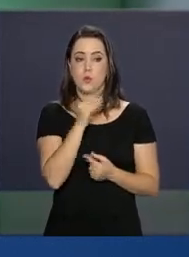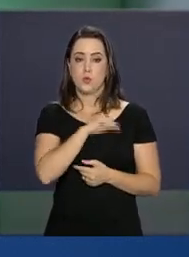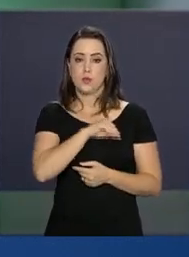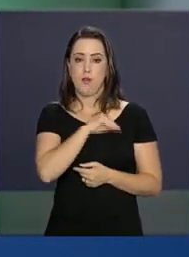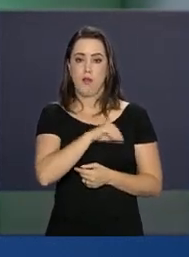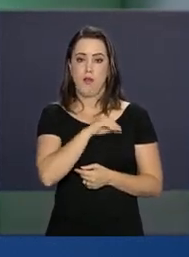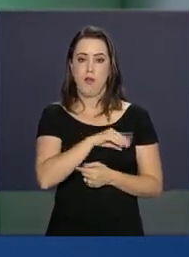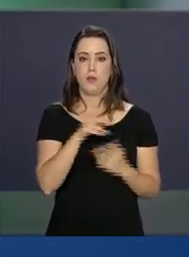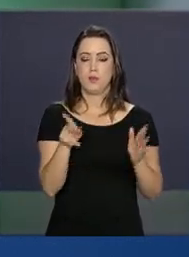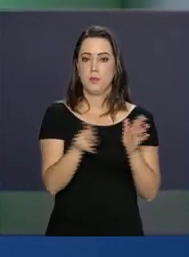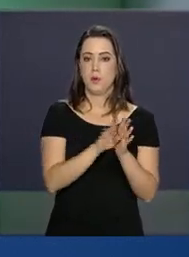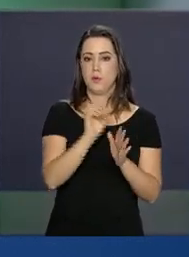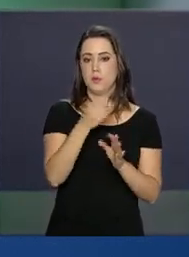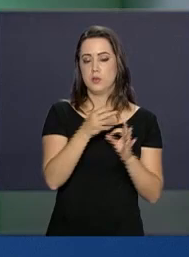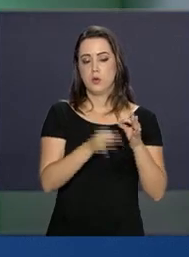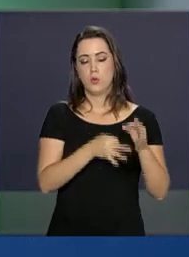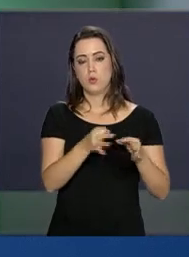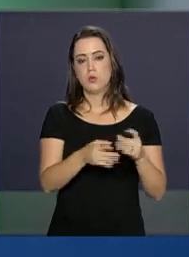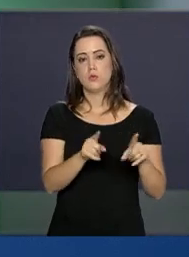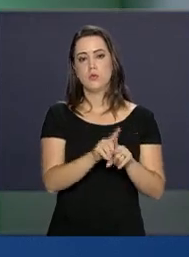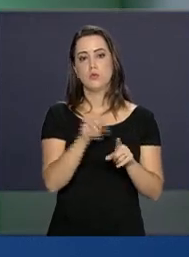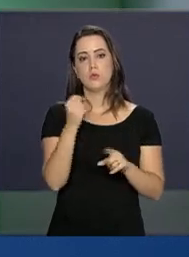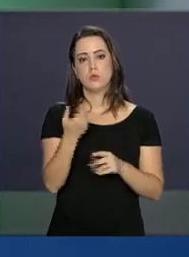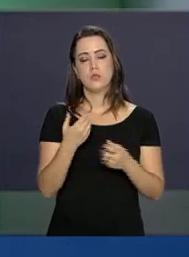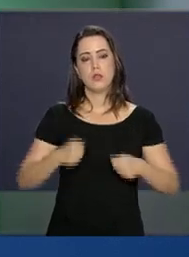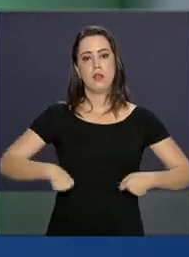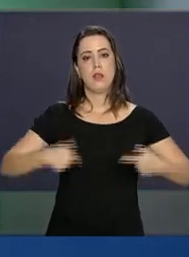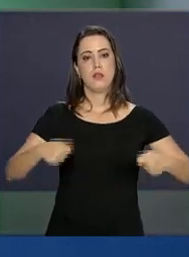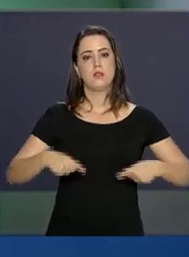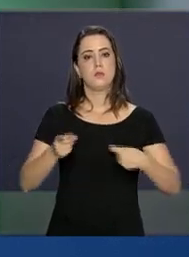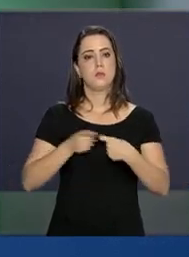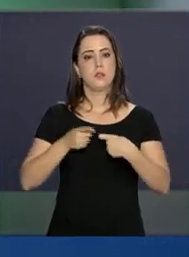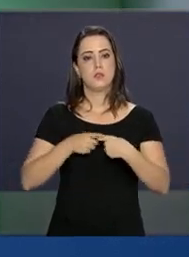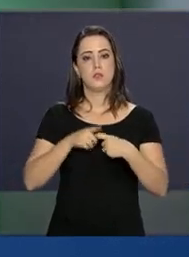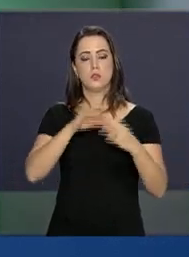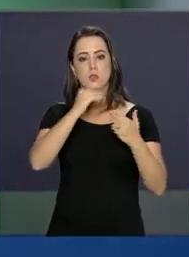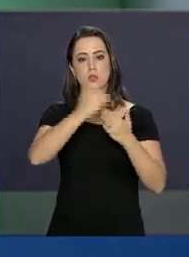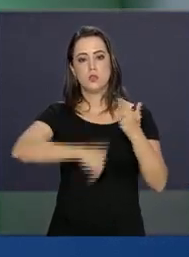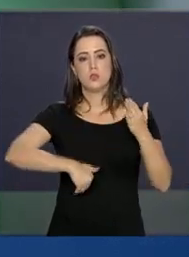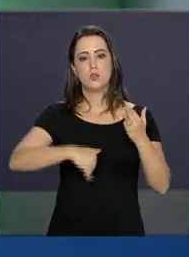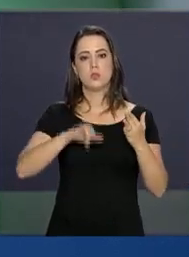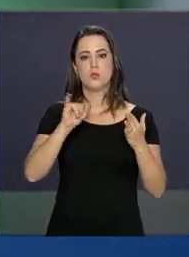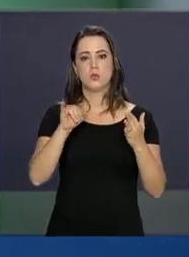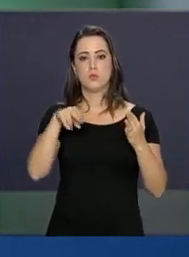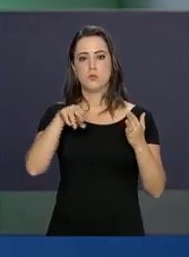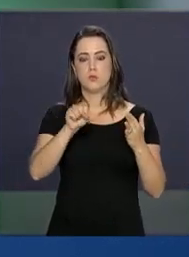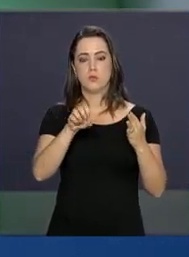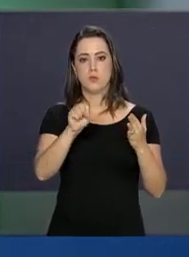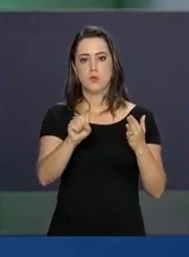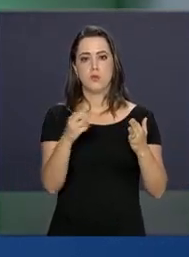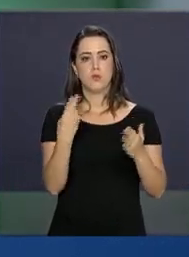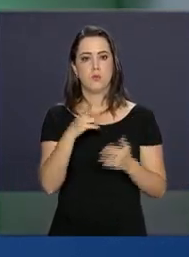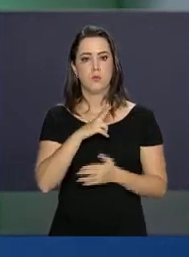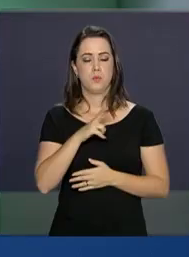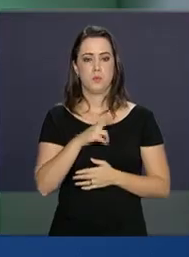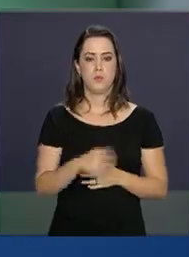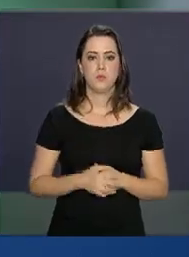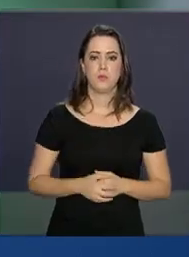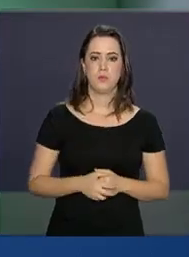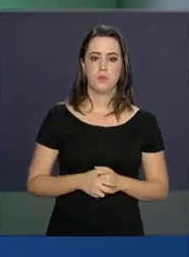do titular ou de seus dependentes despesas médicas e dedução de previdência oficial ou